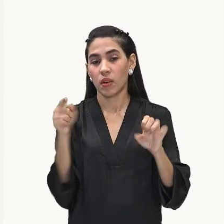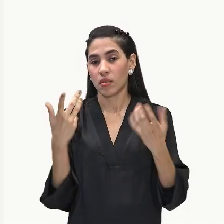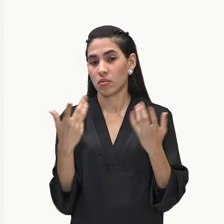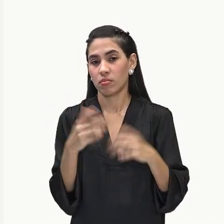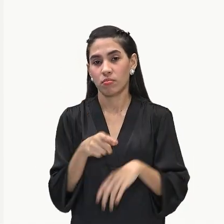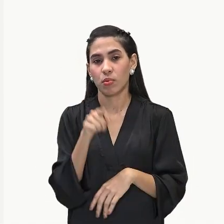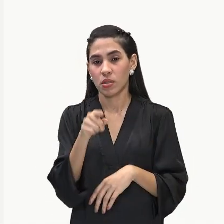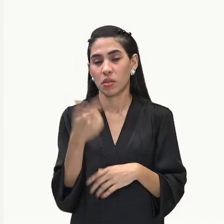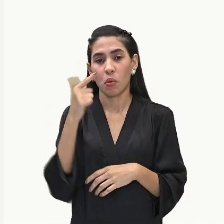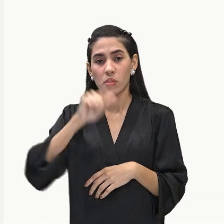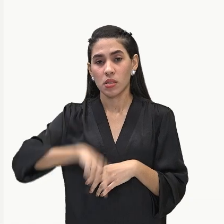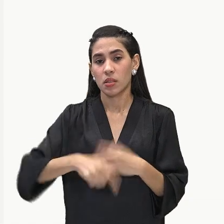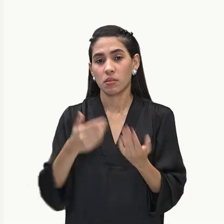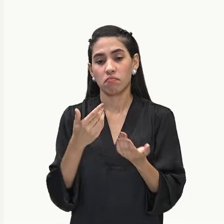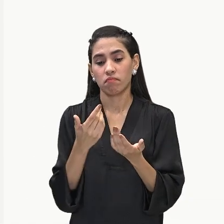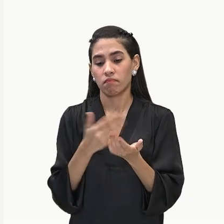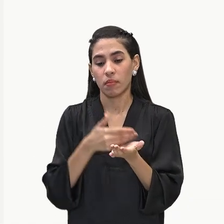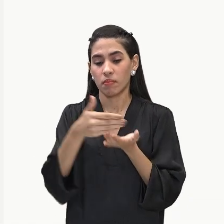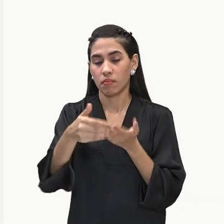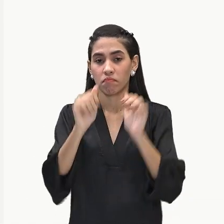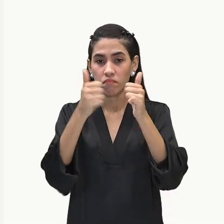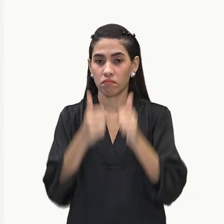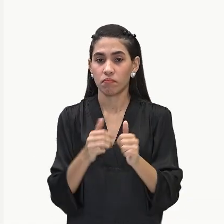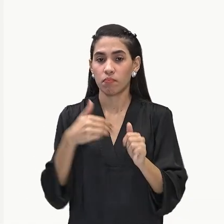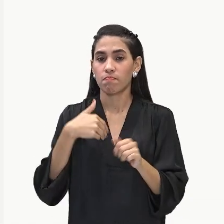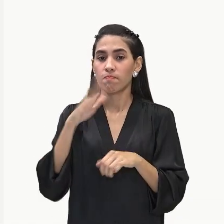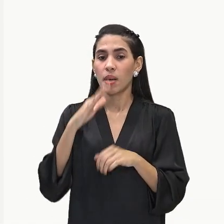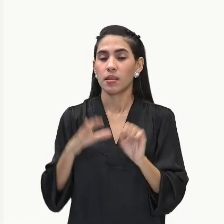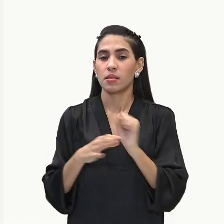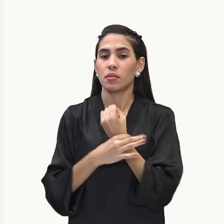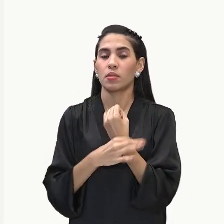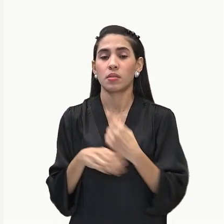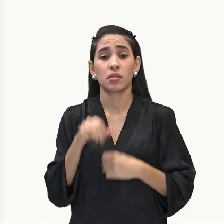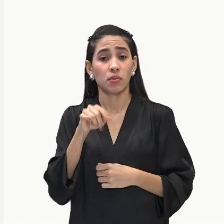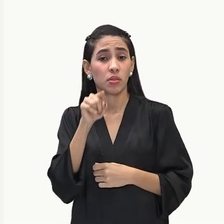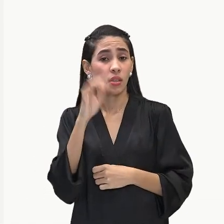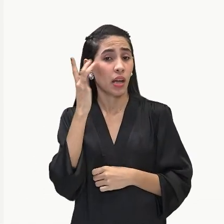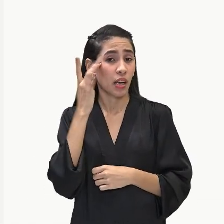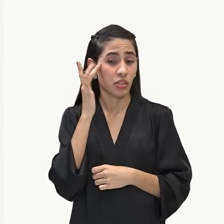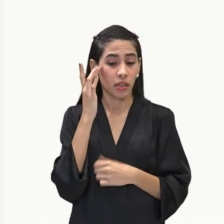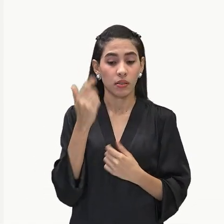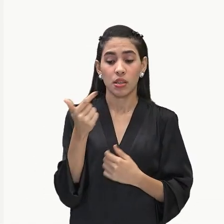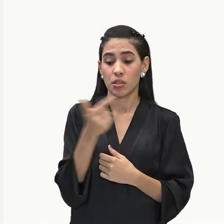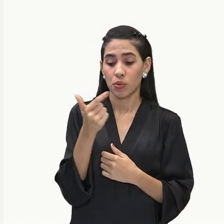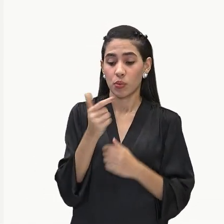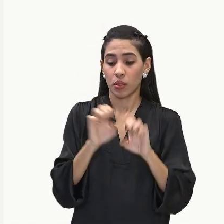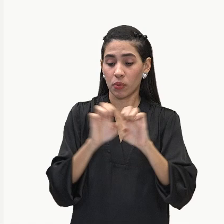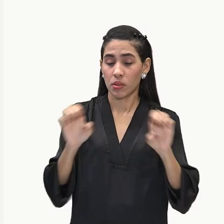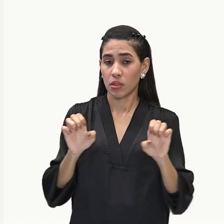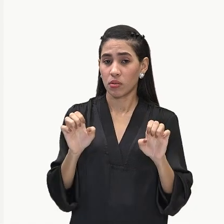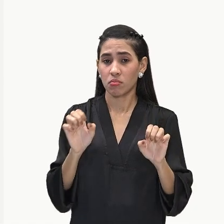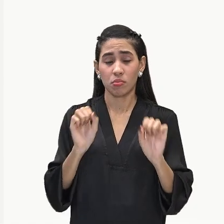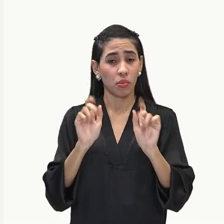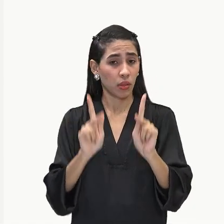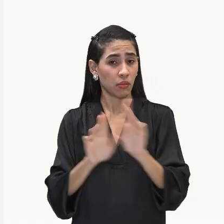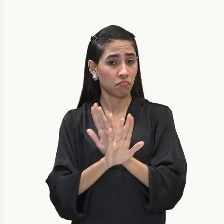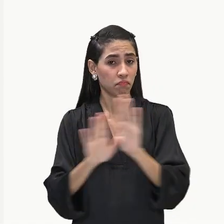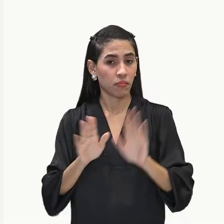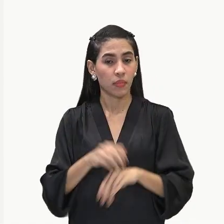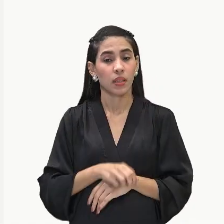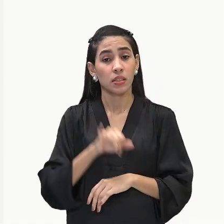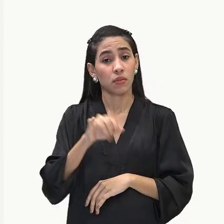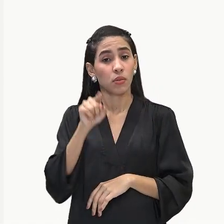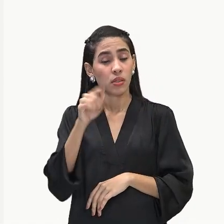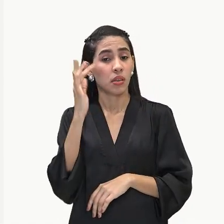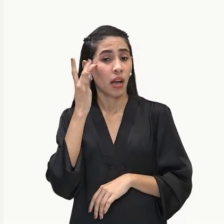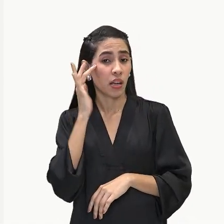você trabalhar, que você tiver mais segurança. Se você achar que é a segunda equação, tranquilo, ok? Se você